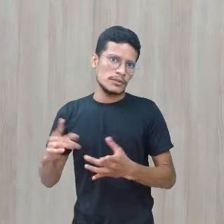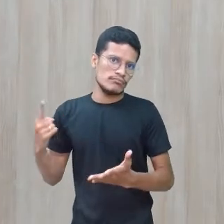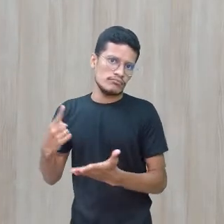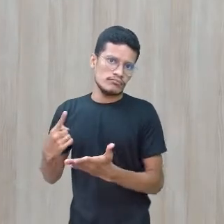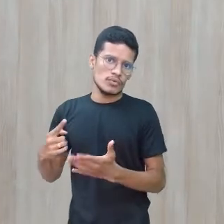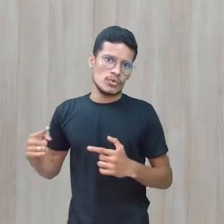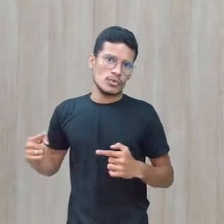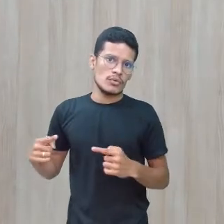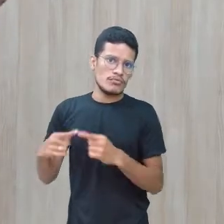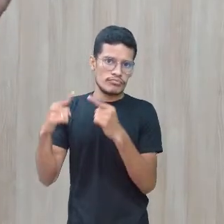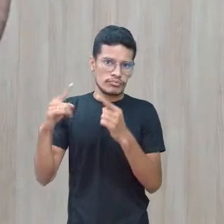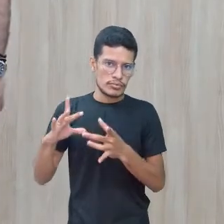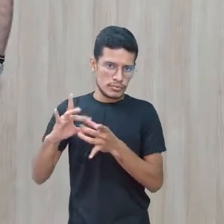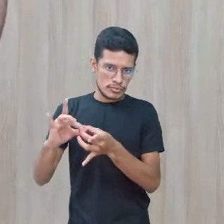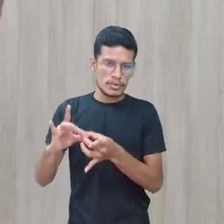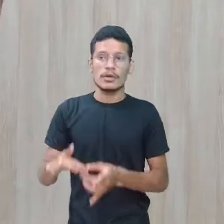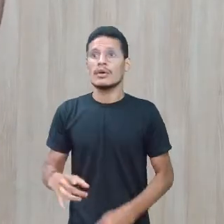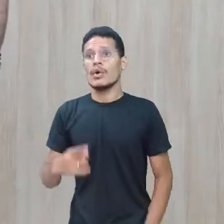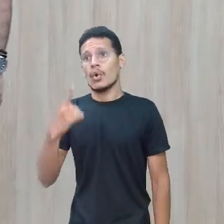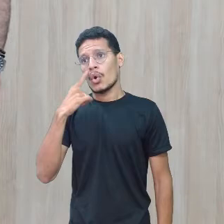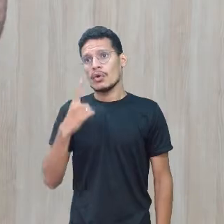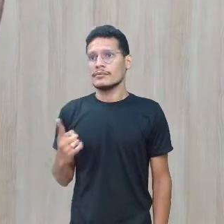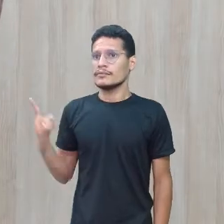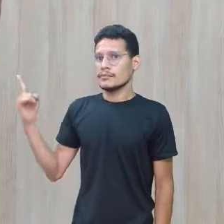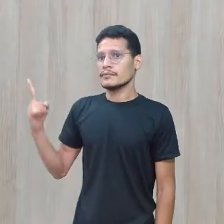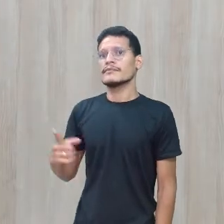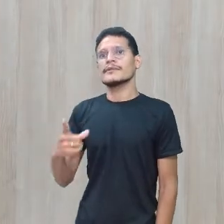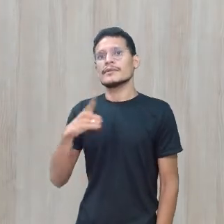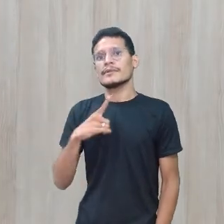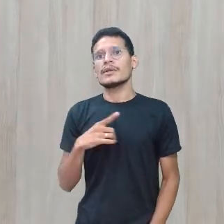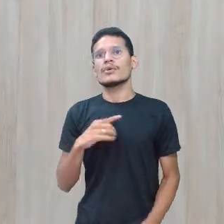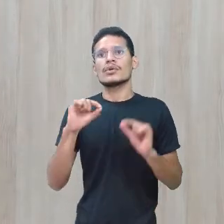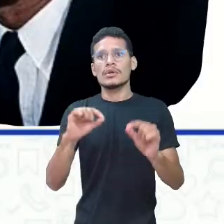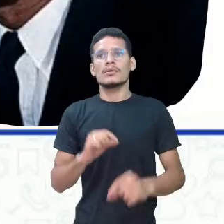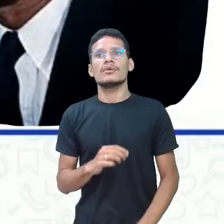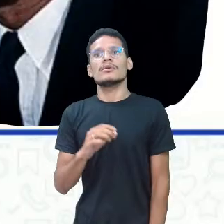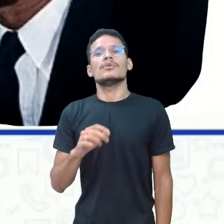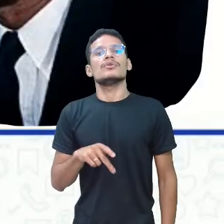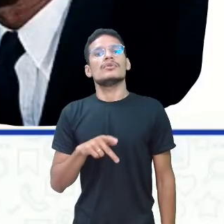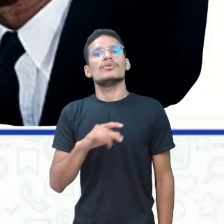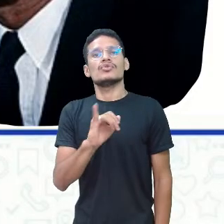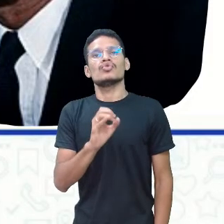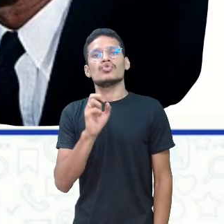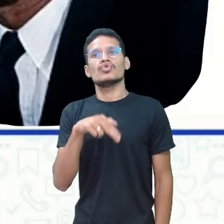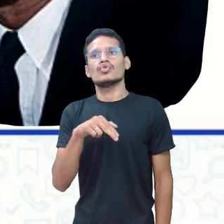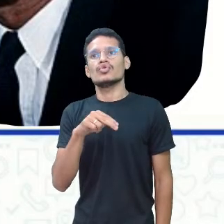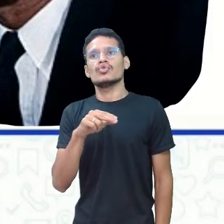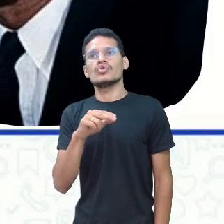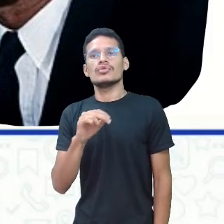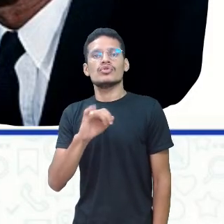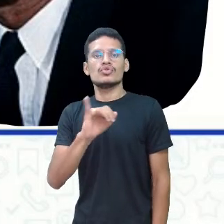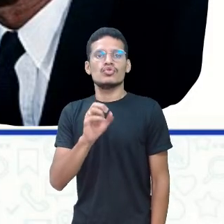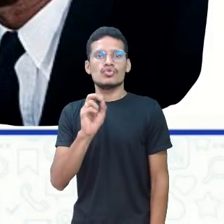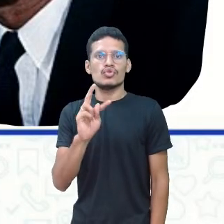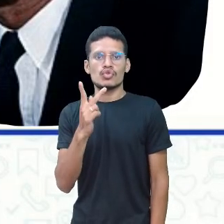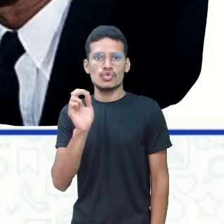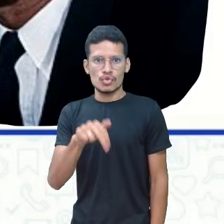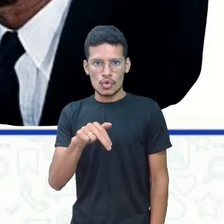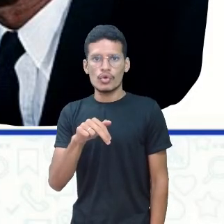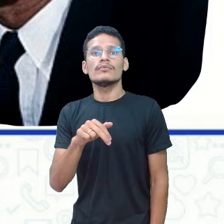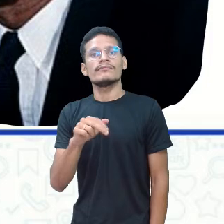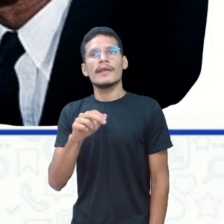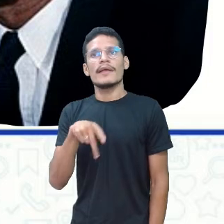mais progressistas, né? Então, dentre eles, por exemplo, o John Kennedy. John Kennedy, ele vence as eleições